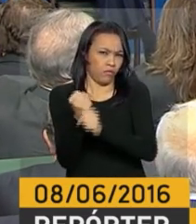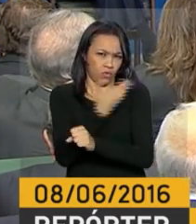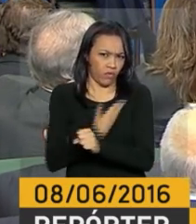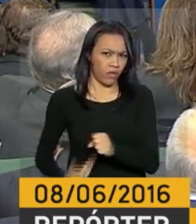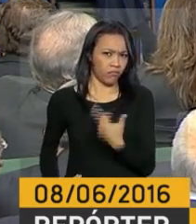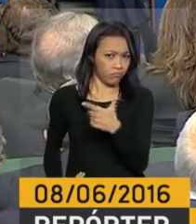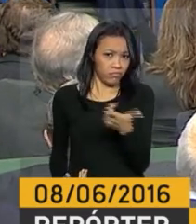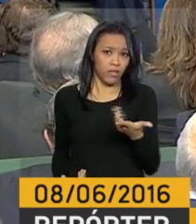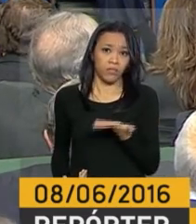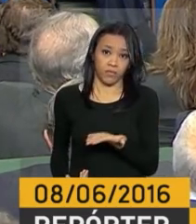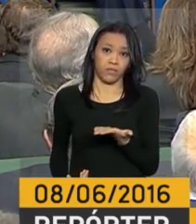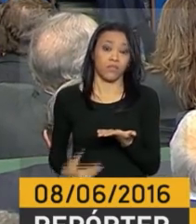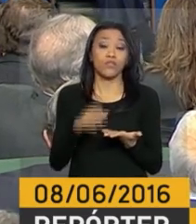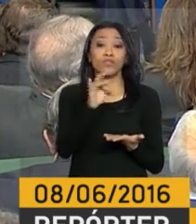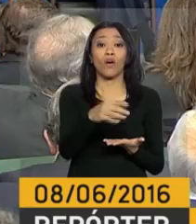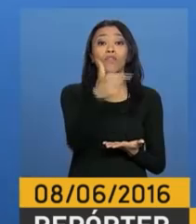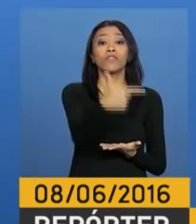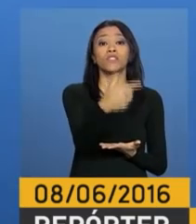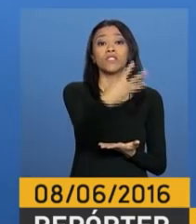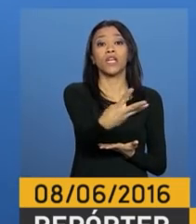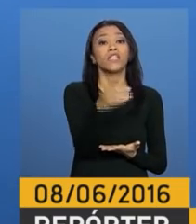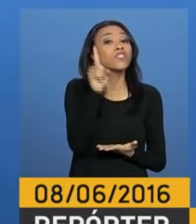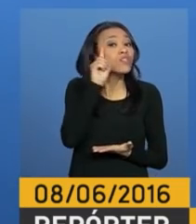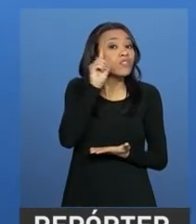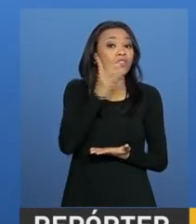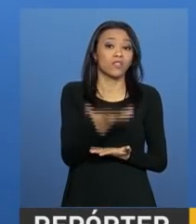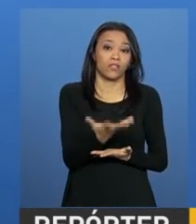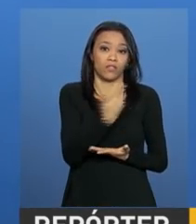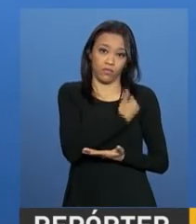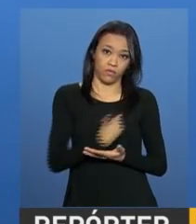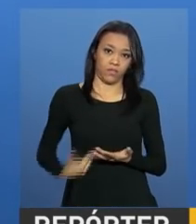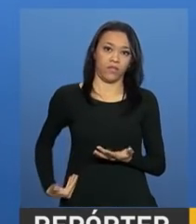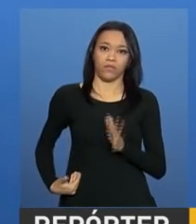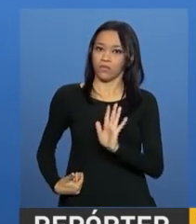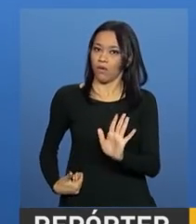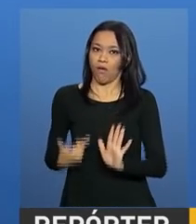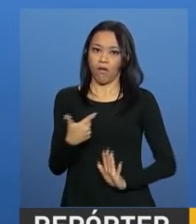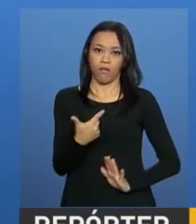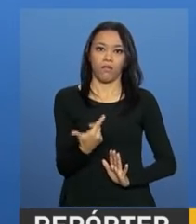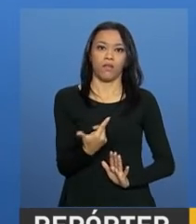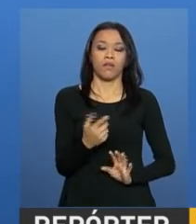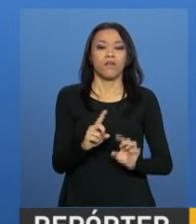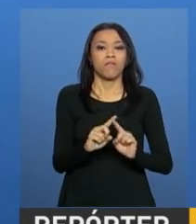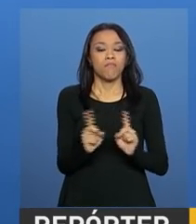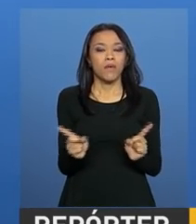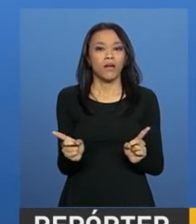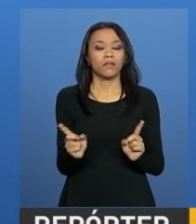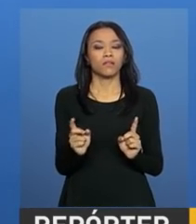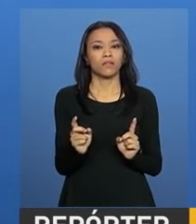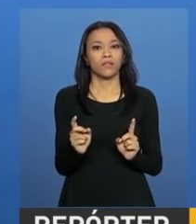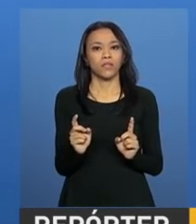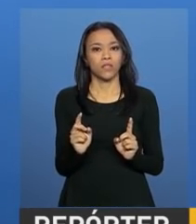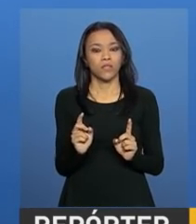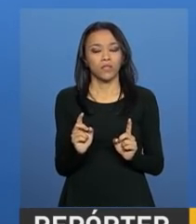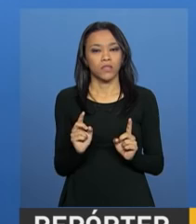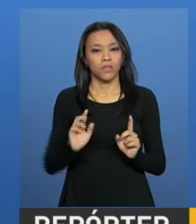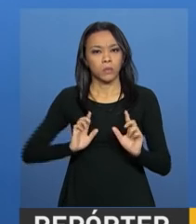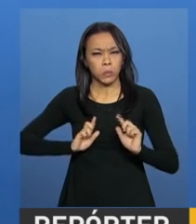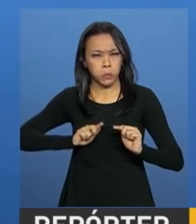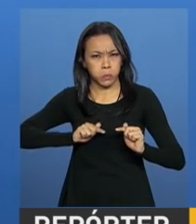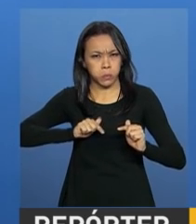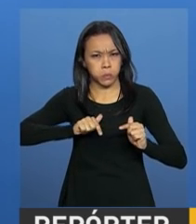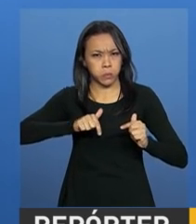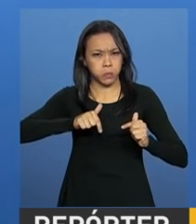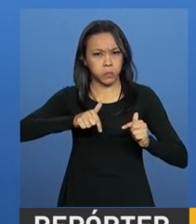eh porque só temos 23 dias mas a o nível a intensidade